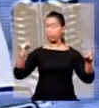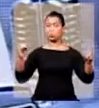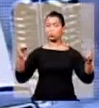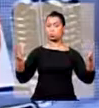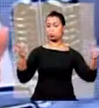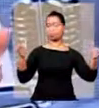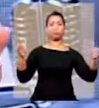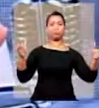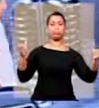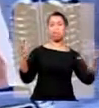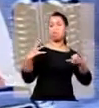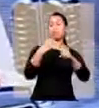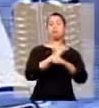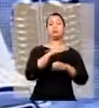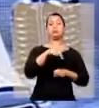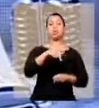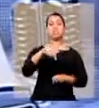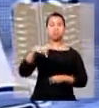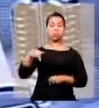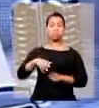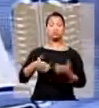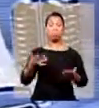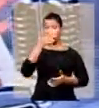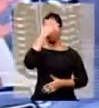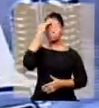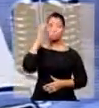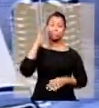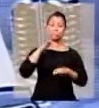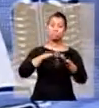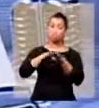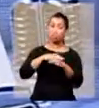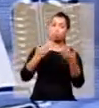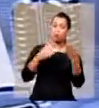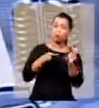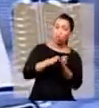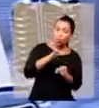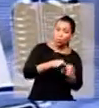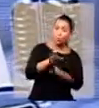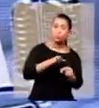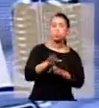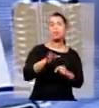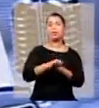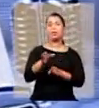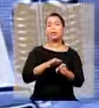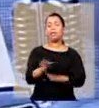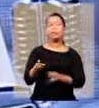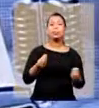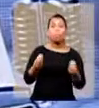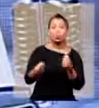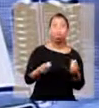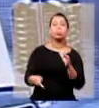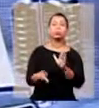frente às particularidades do mercado de trabalho. Elas...